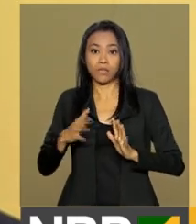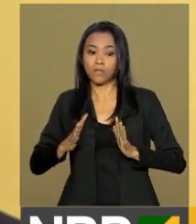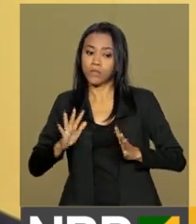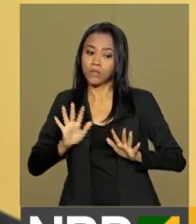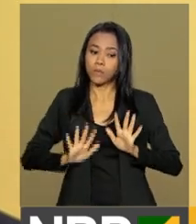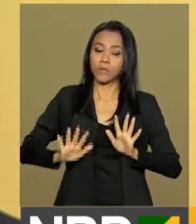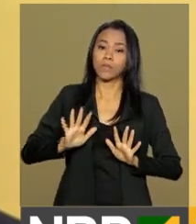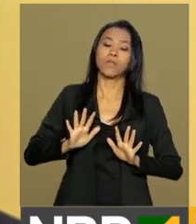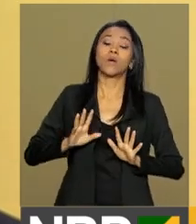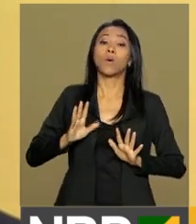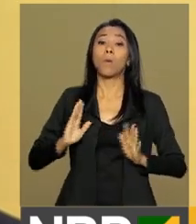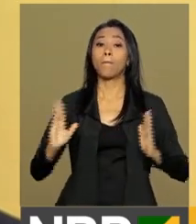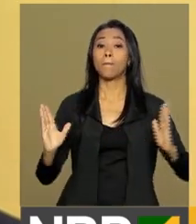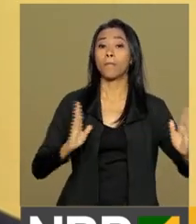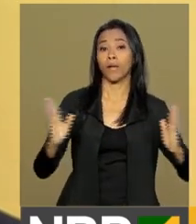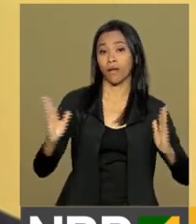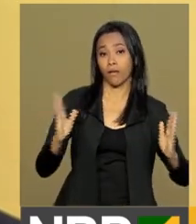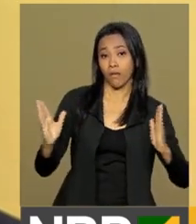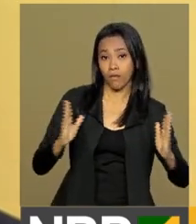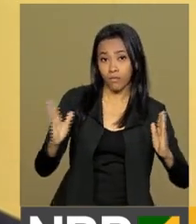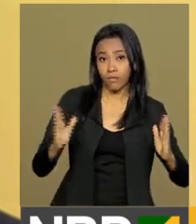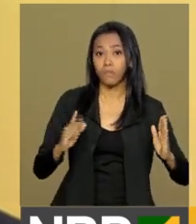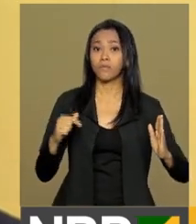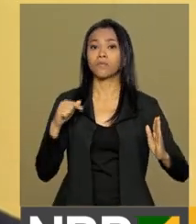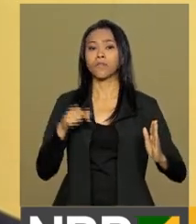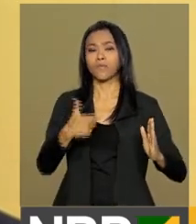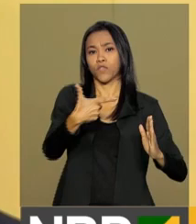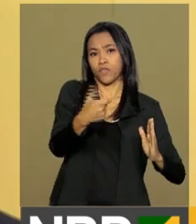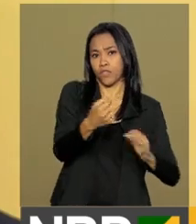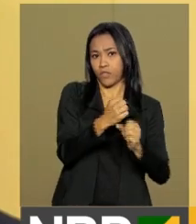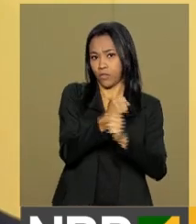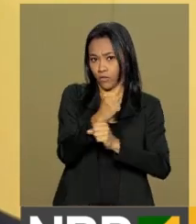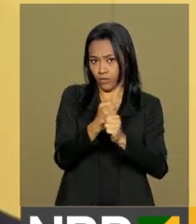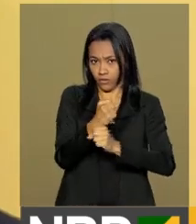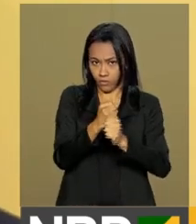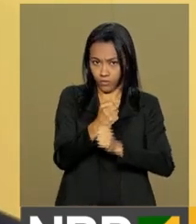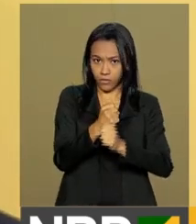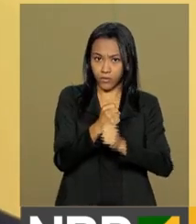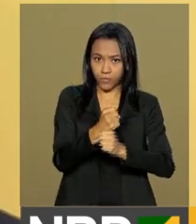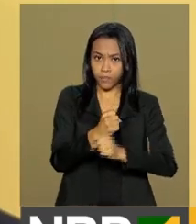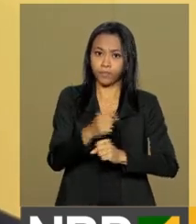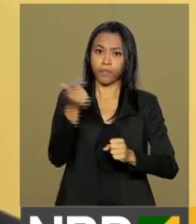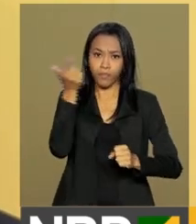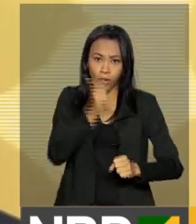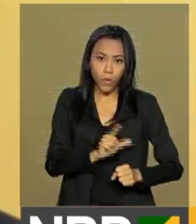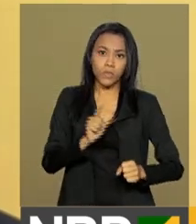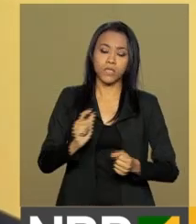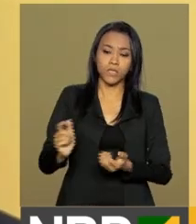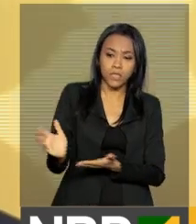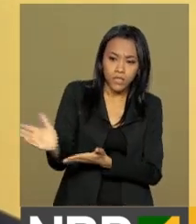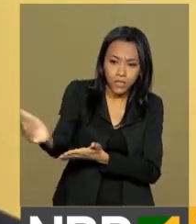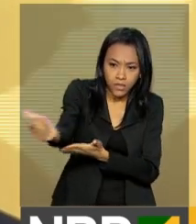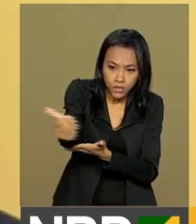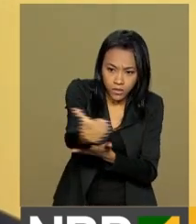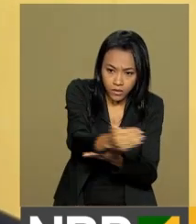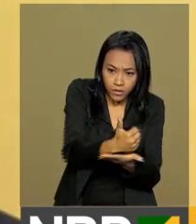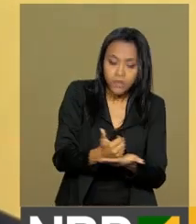anos para que houvesse um empate, digamos assim, da arrecadação com aquilo que se